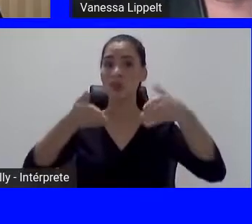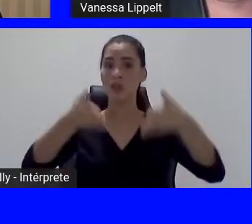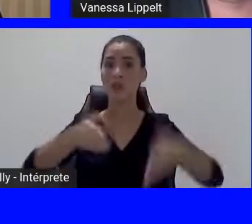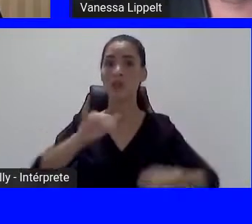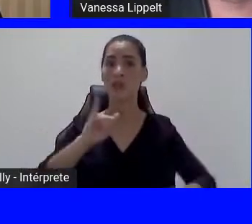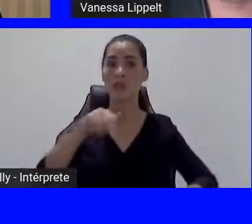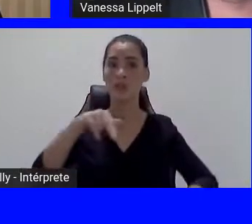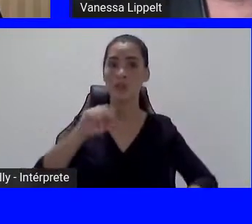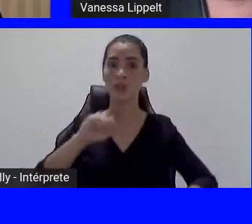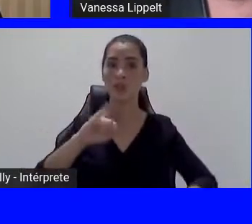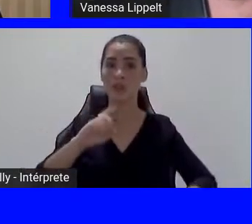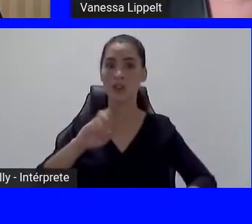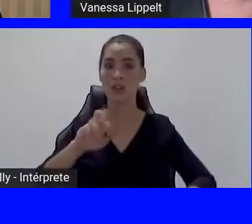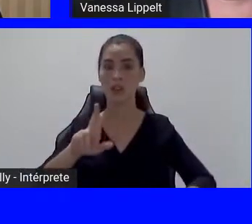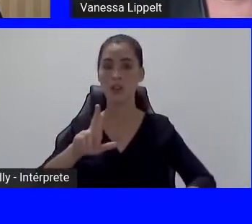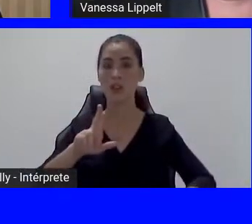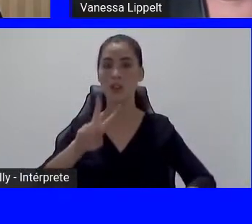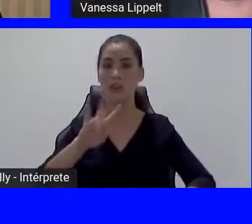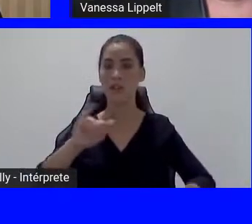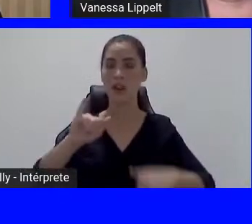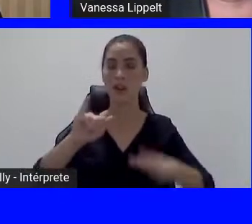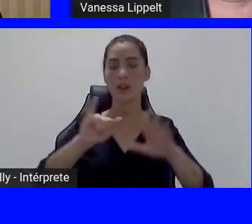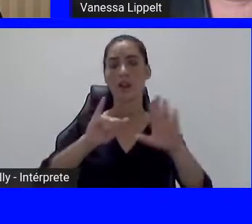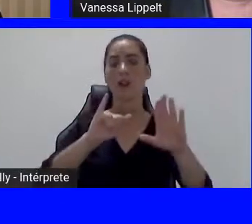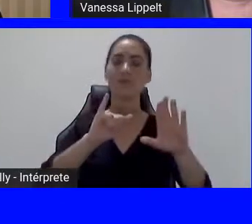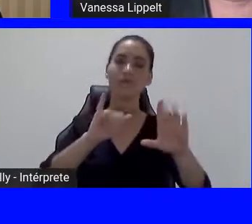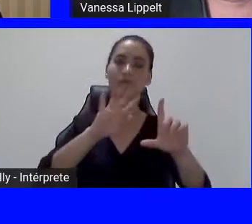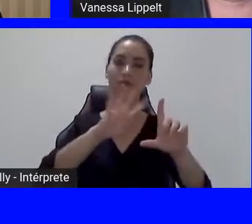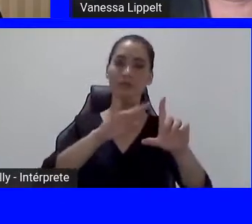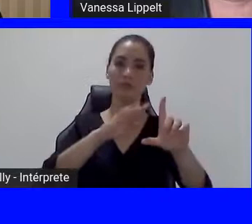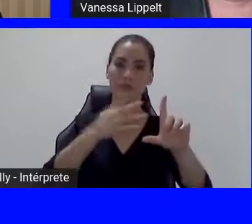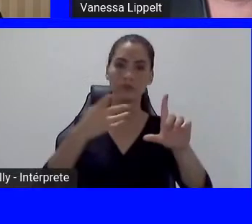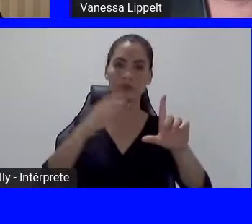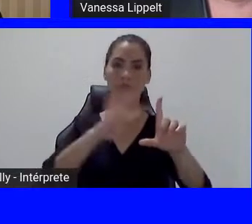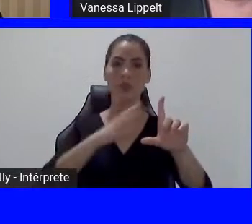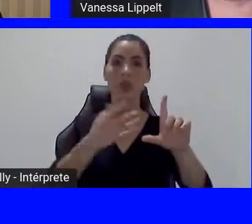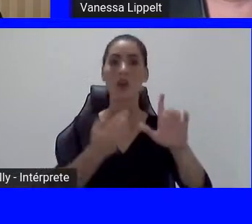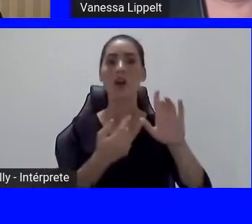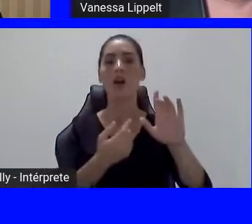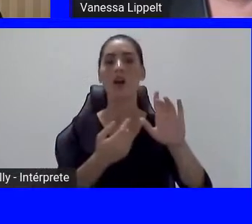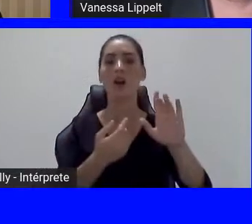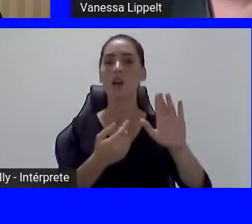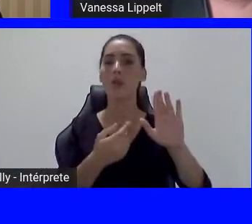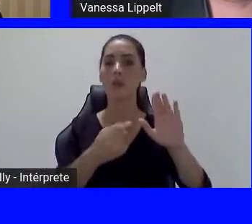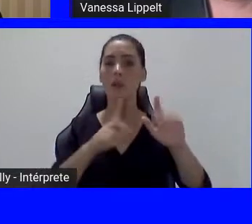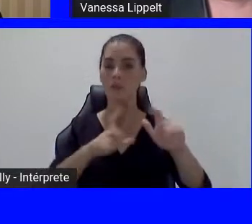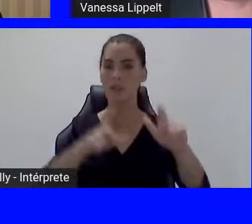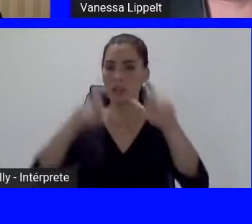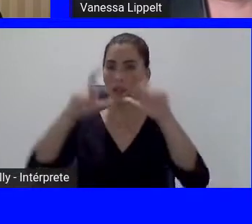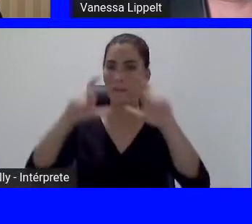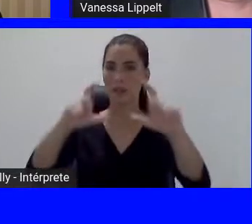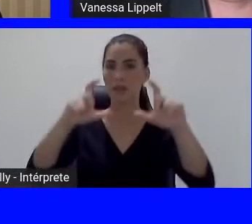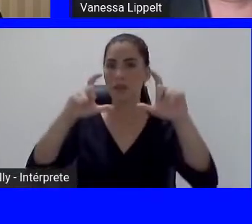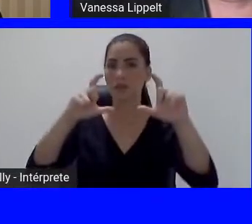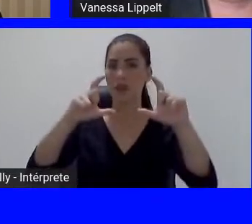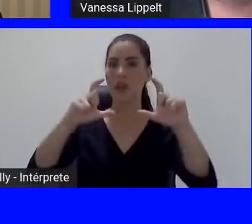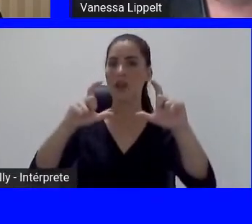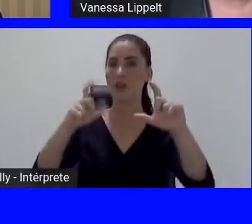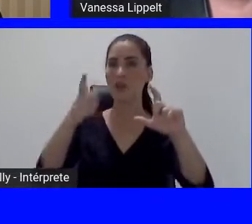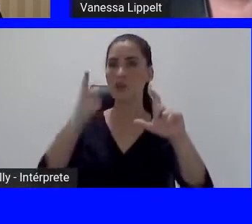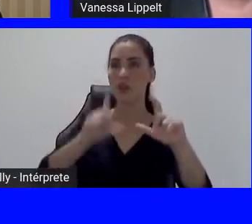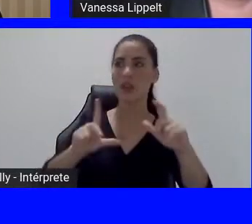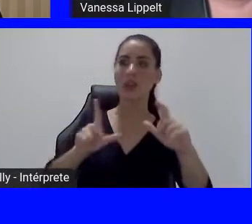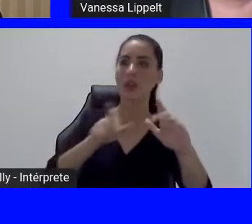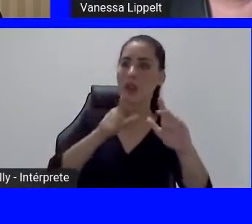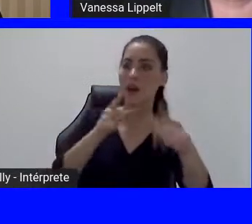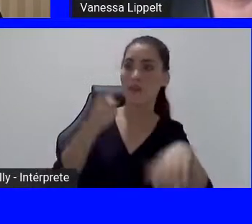QR Code na tela, você aponta a câmera do seu celular e veja aí o que o Insider pode oferecer para você